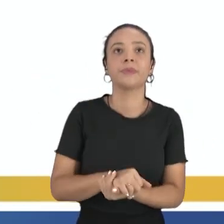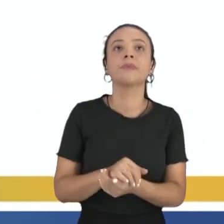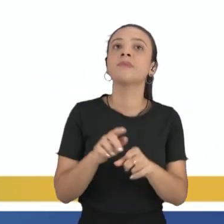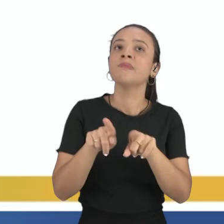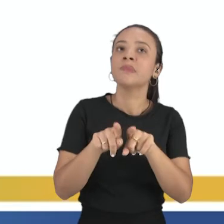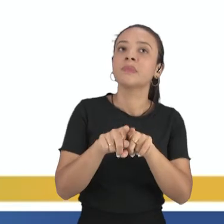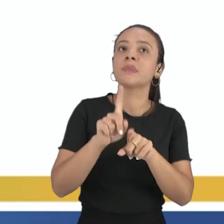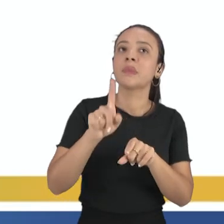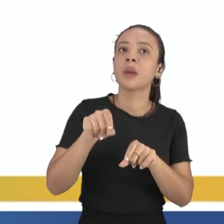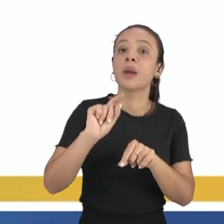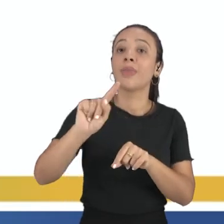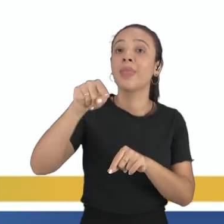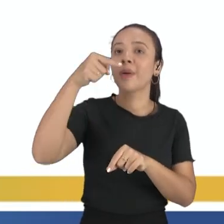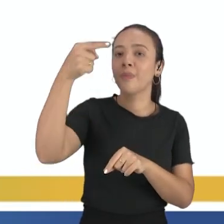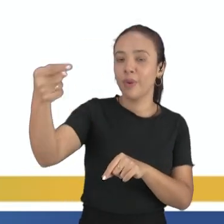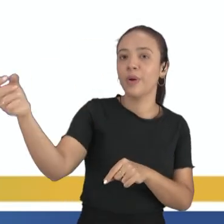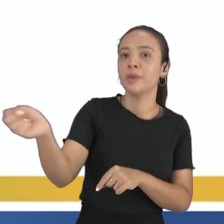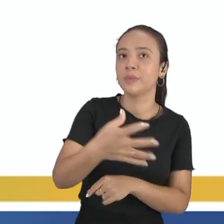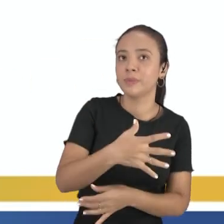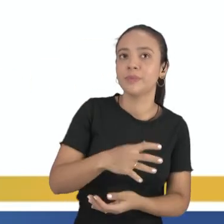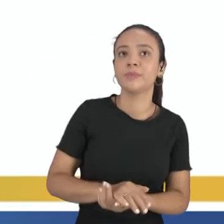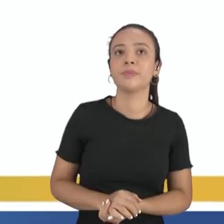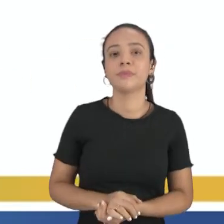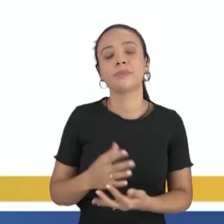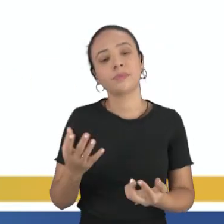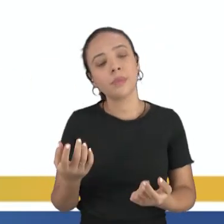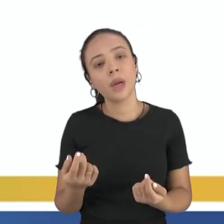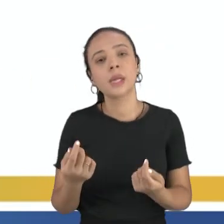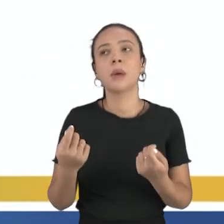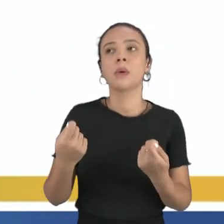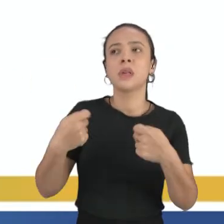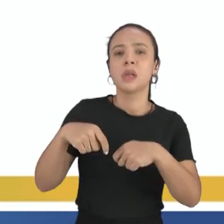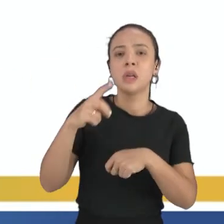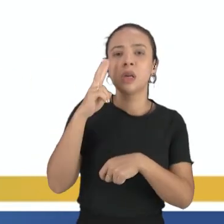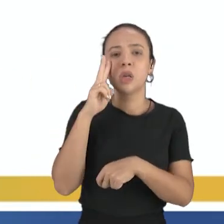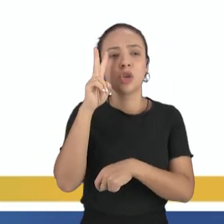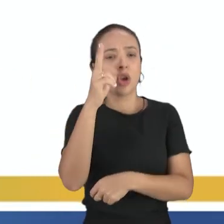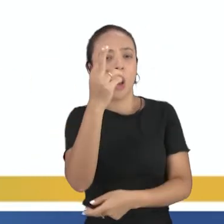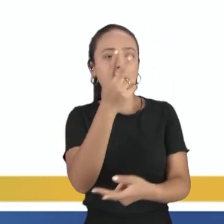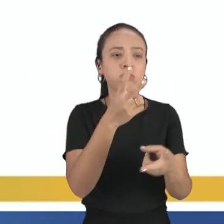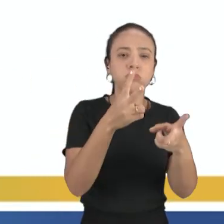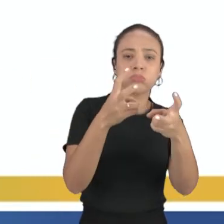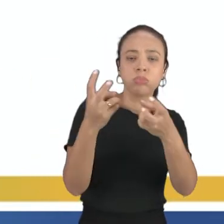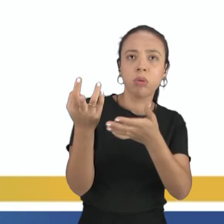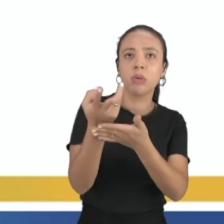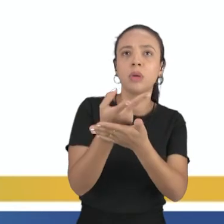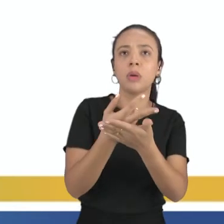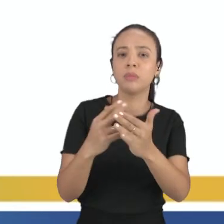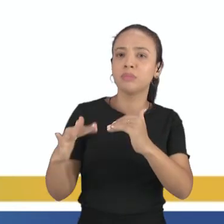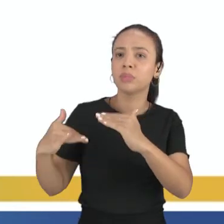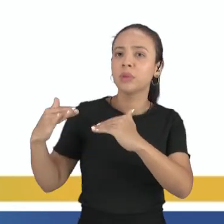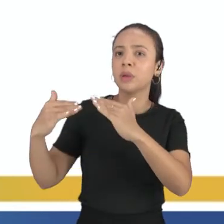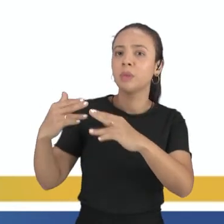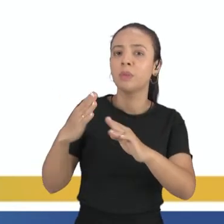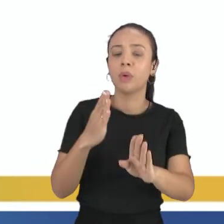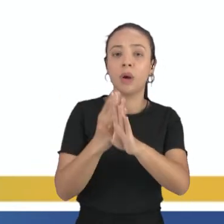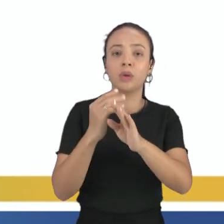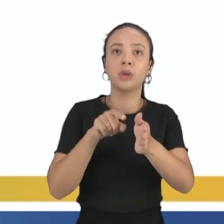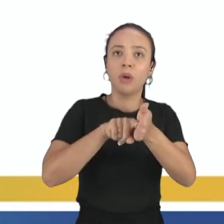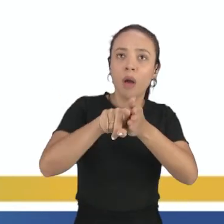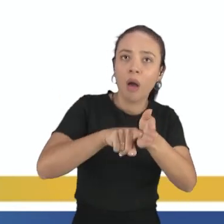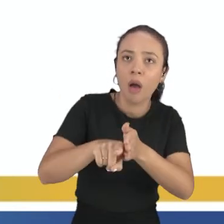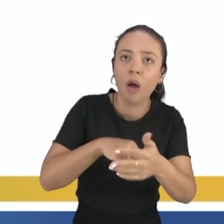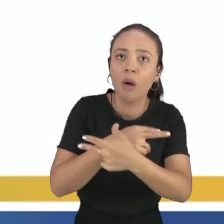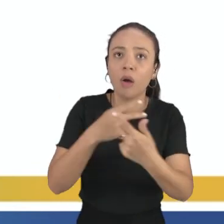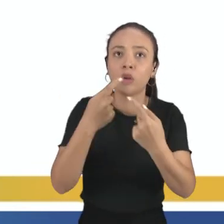que são artes pós-modernas. Essa maneira de apreciar e produzir arte despontou através de investigações como o pop